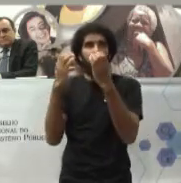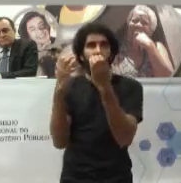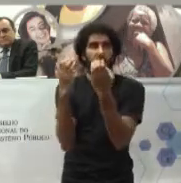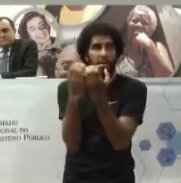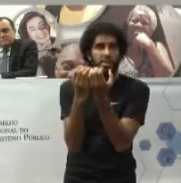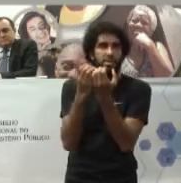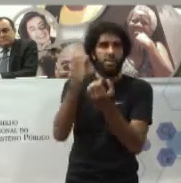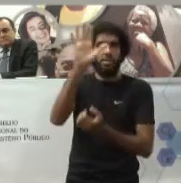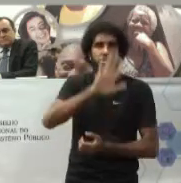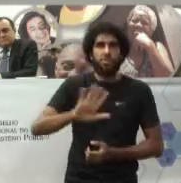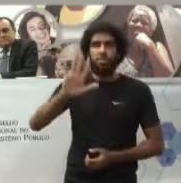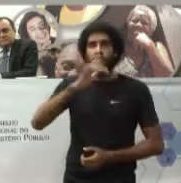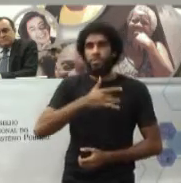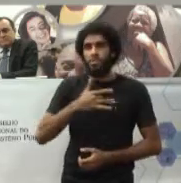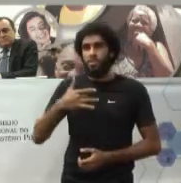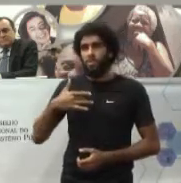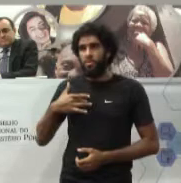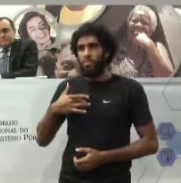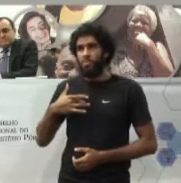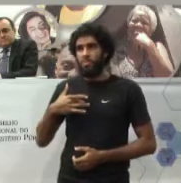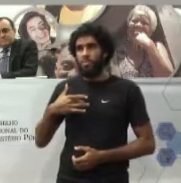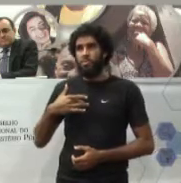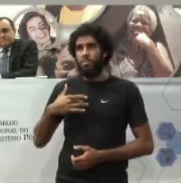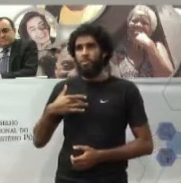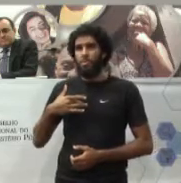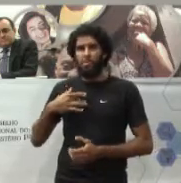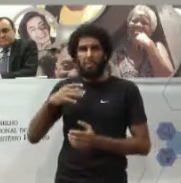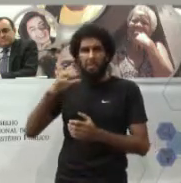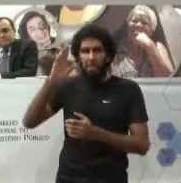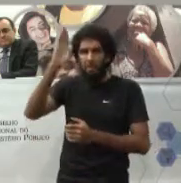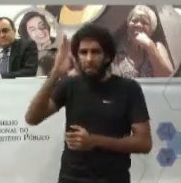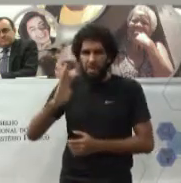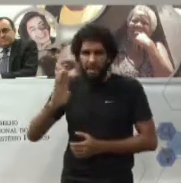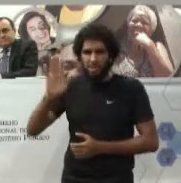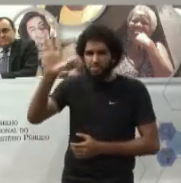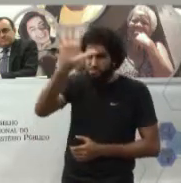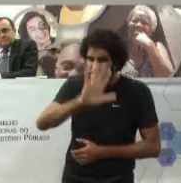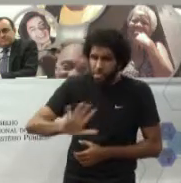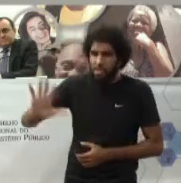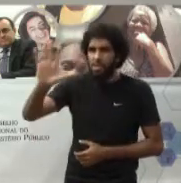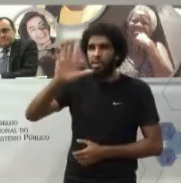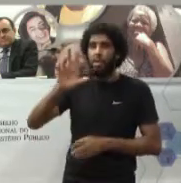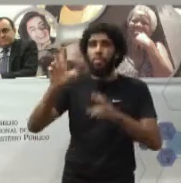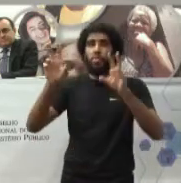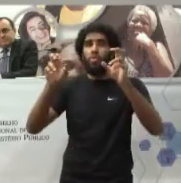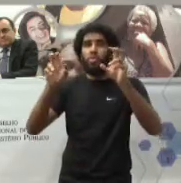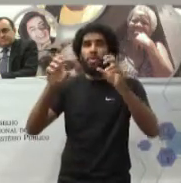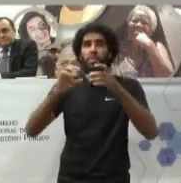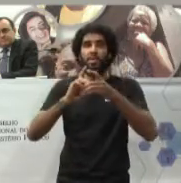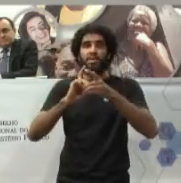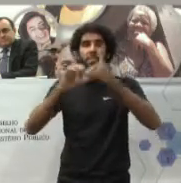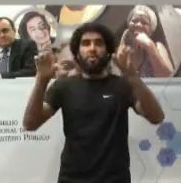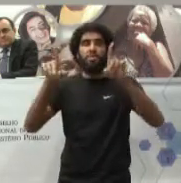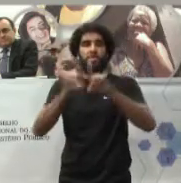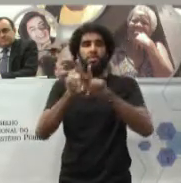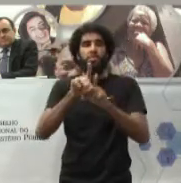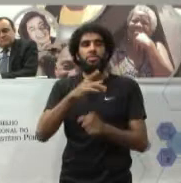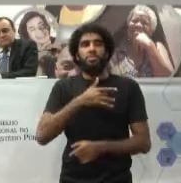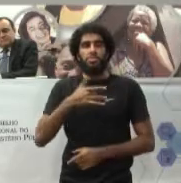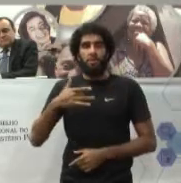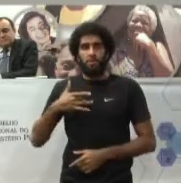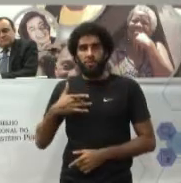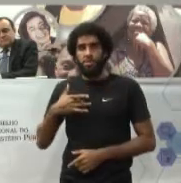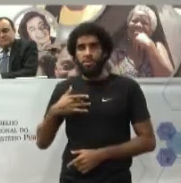nacional de saúde mobilizou de norte a sul do brasil com o tema democracia e saúde esse será o tema da